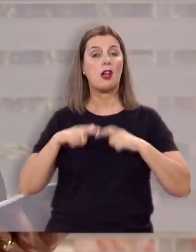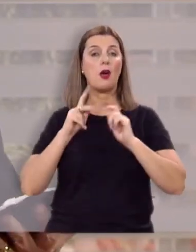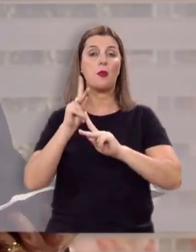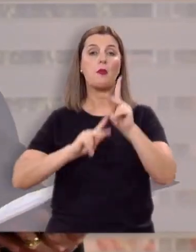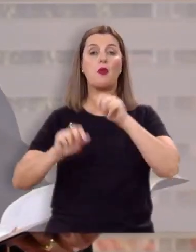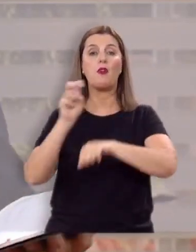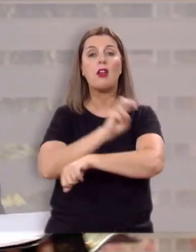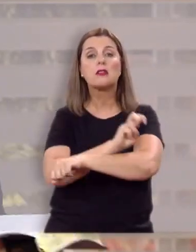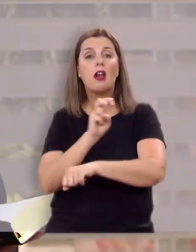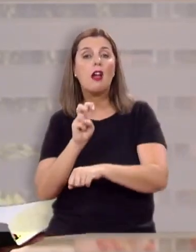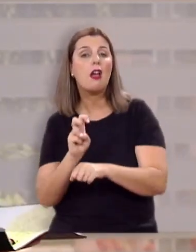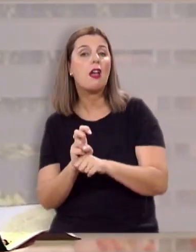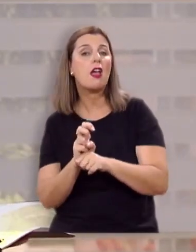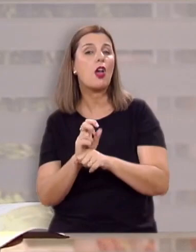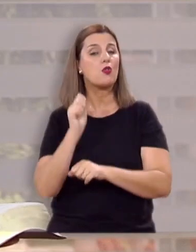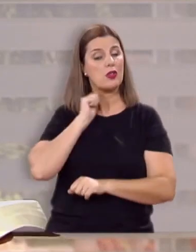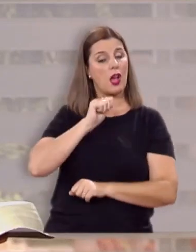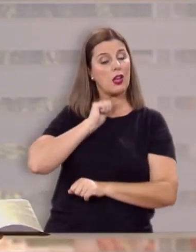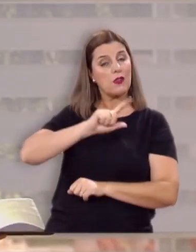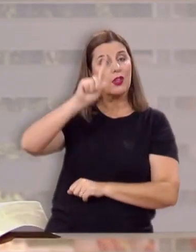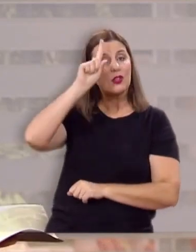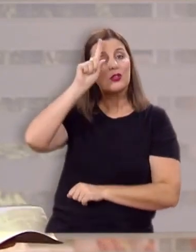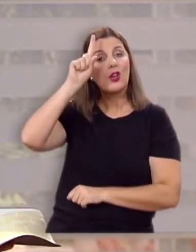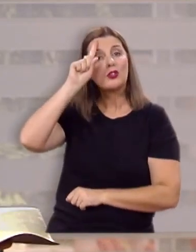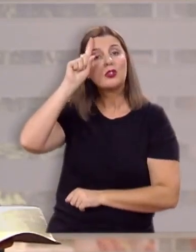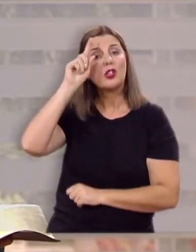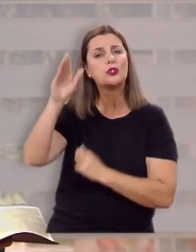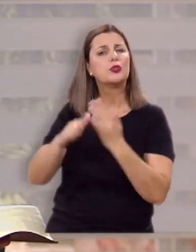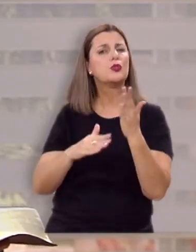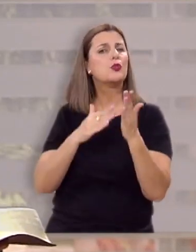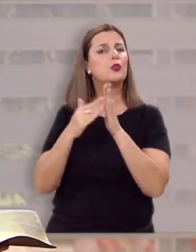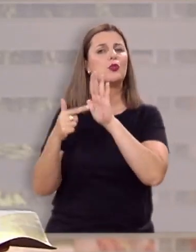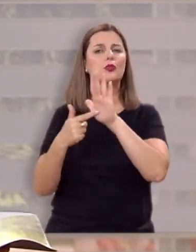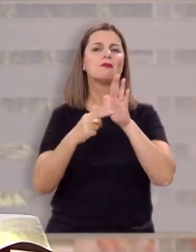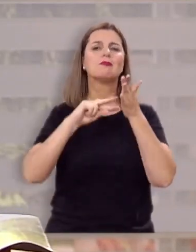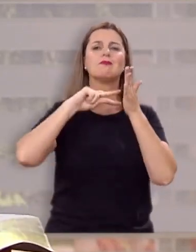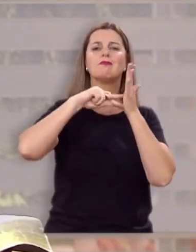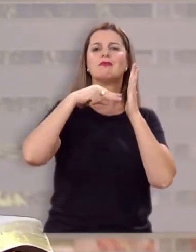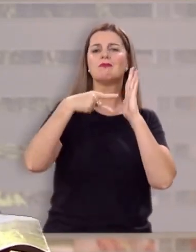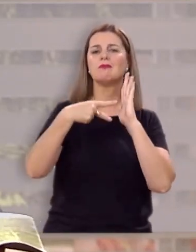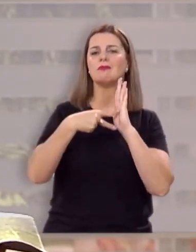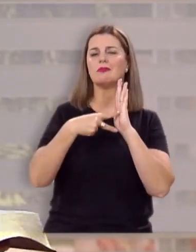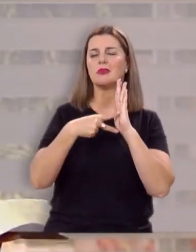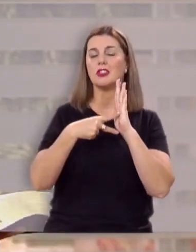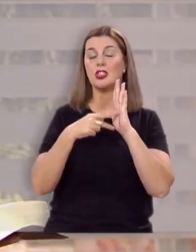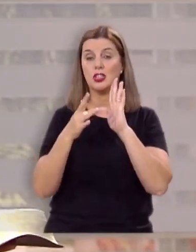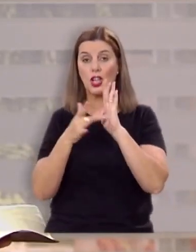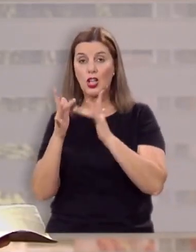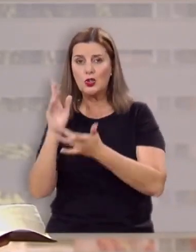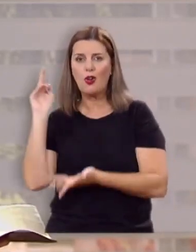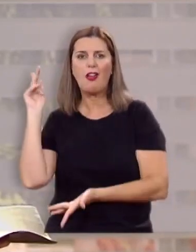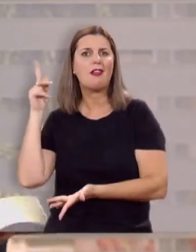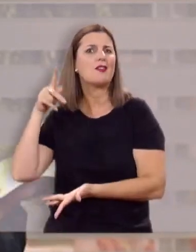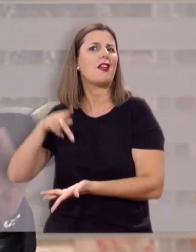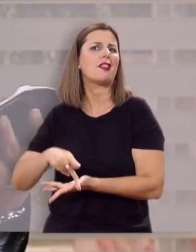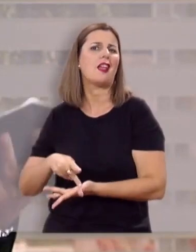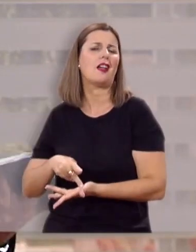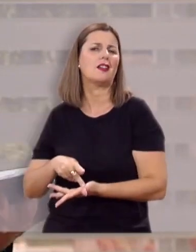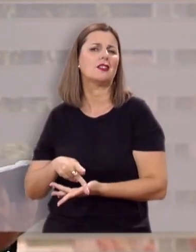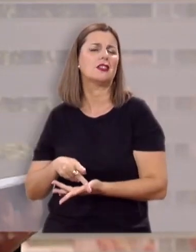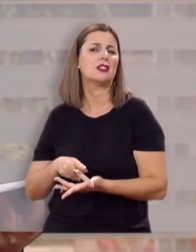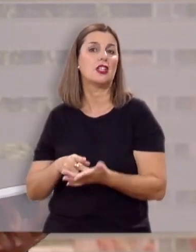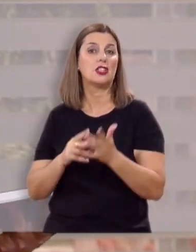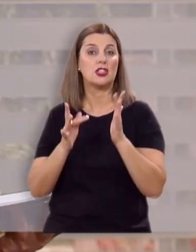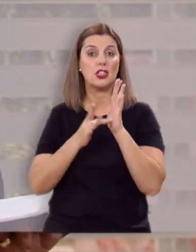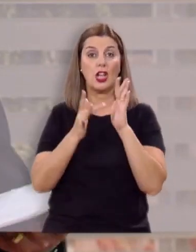Israel, pelos sacrifícios diários. Tudo isso era sombra, ele é a realidade. Ele foi